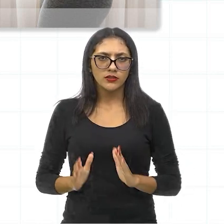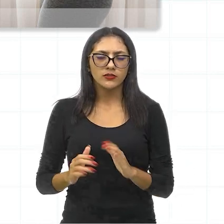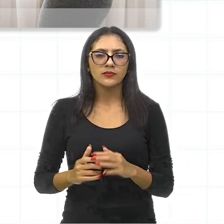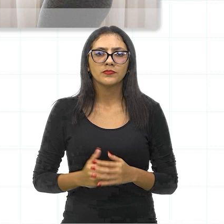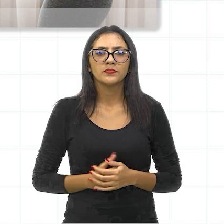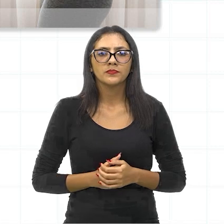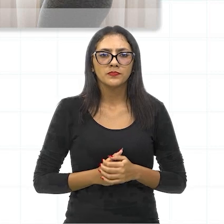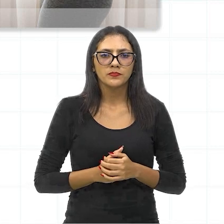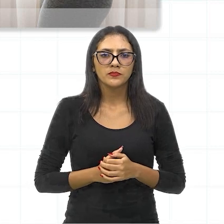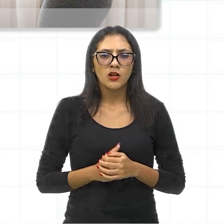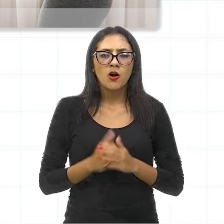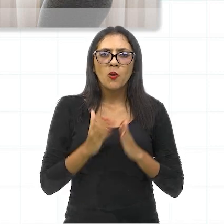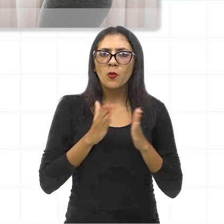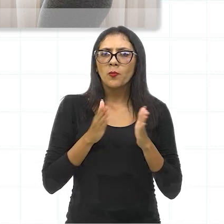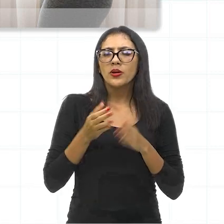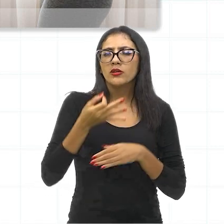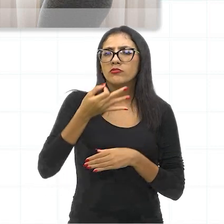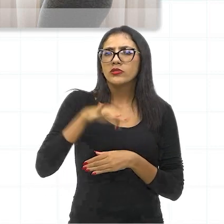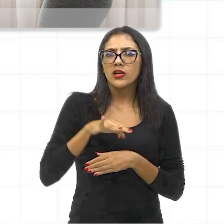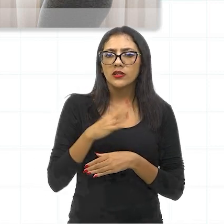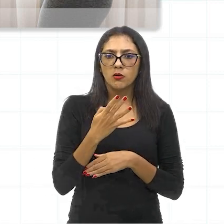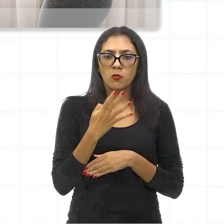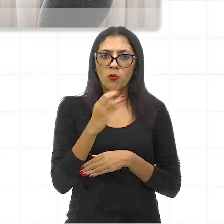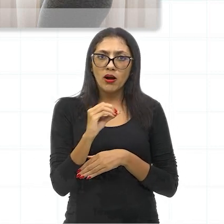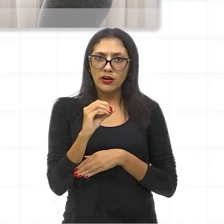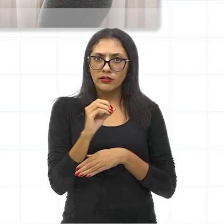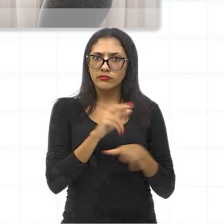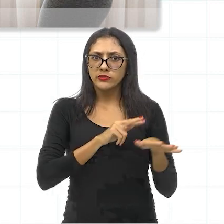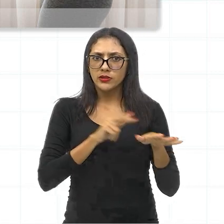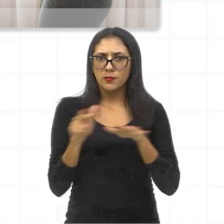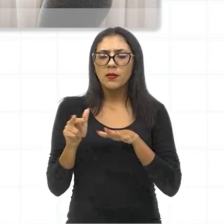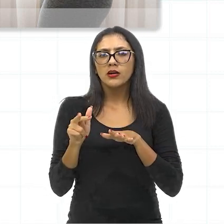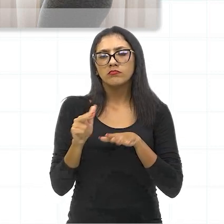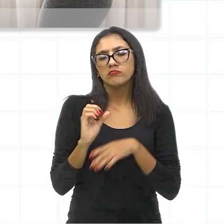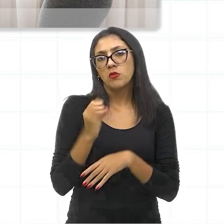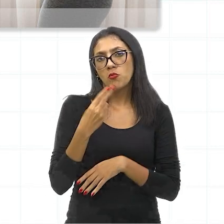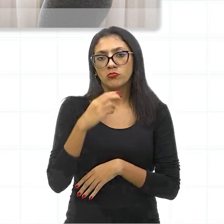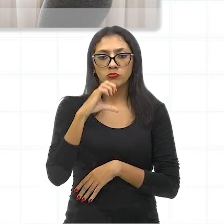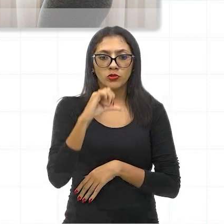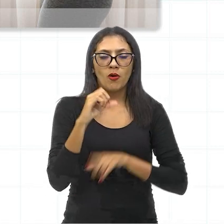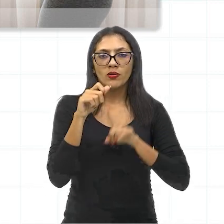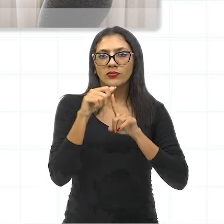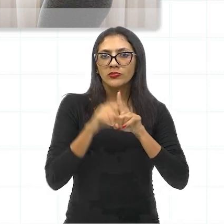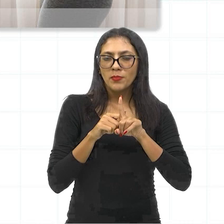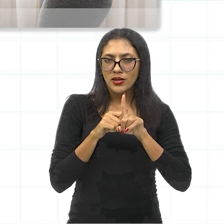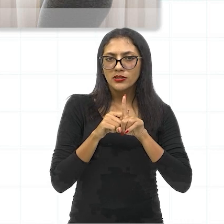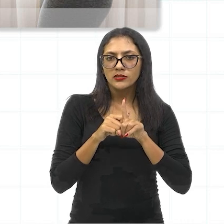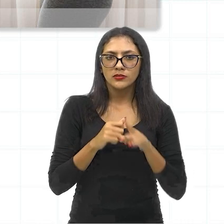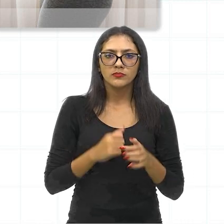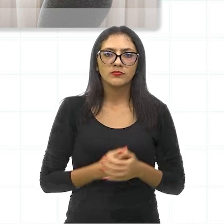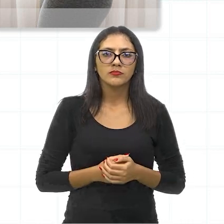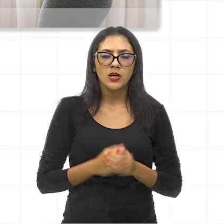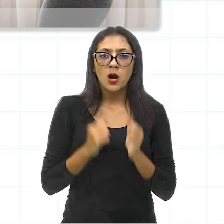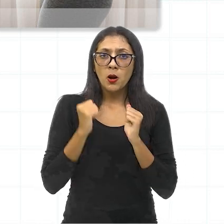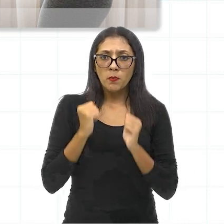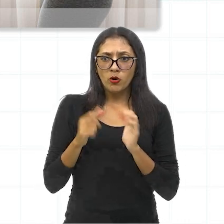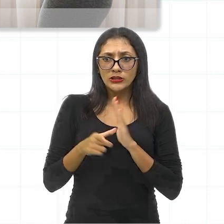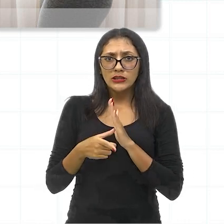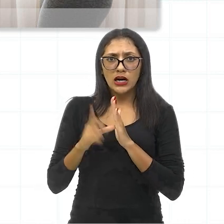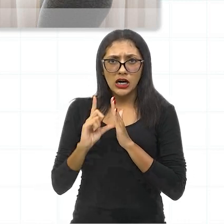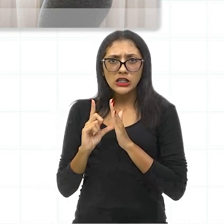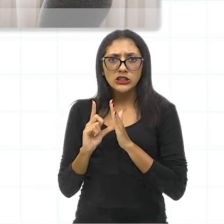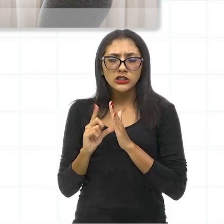é de 40 semanas, ou 9 meses, né? Contados a partir da última menstruação. Pode vir antes? Em alguns casos